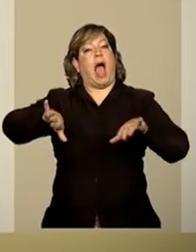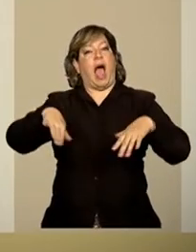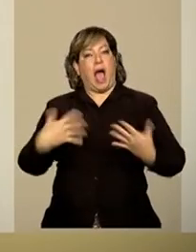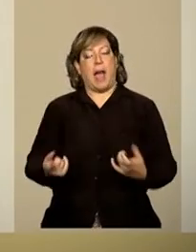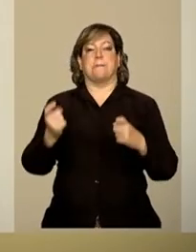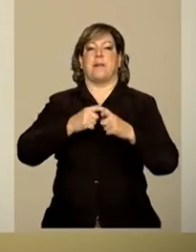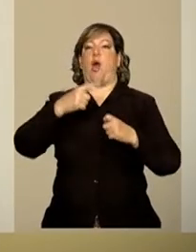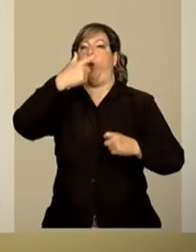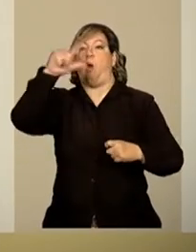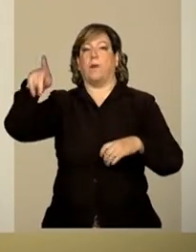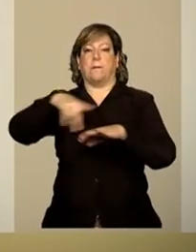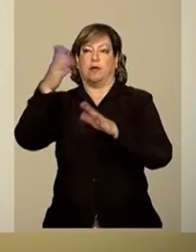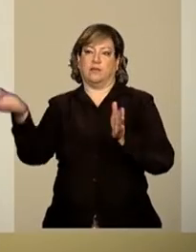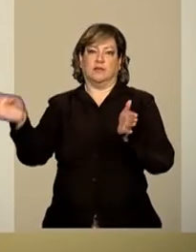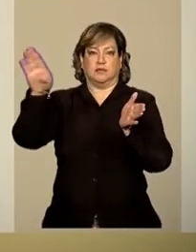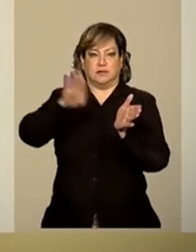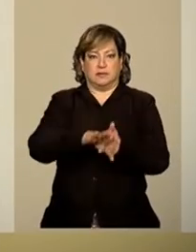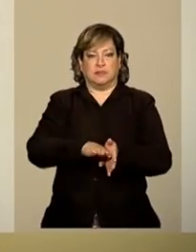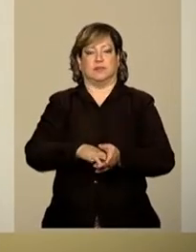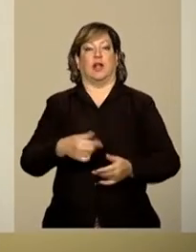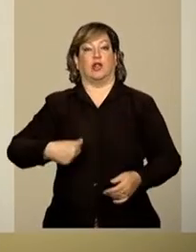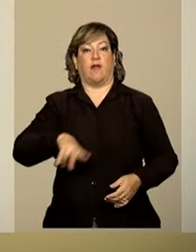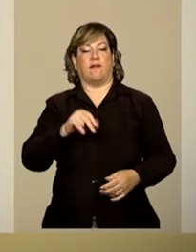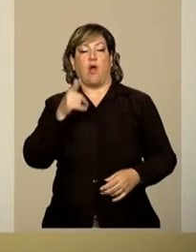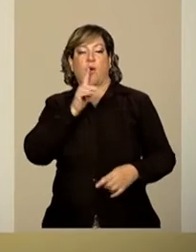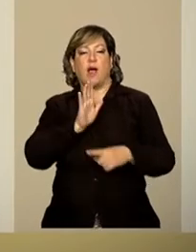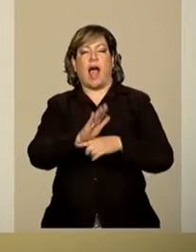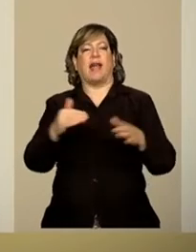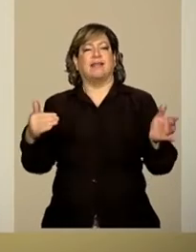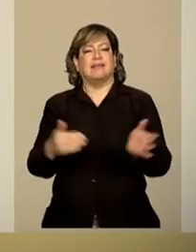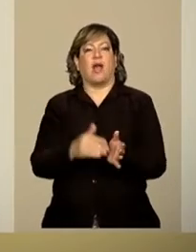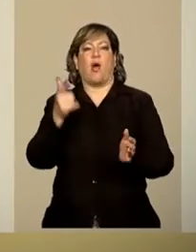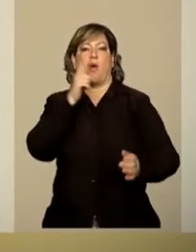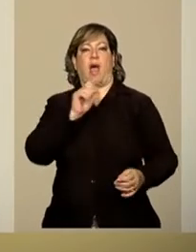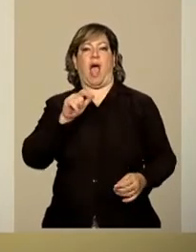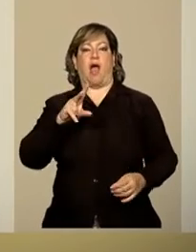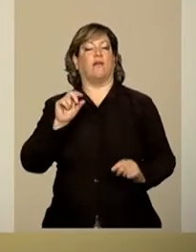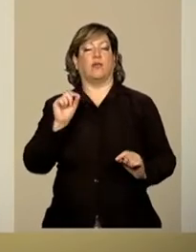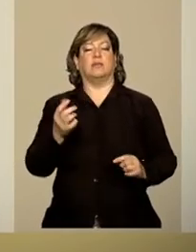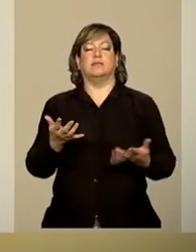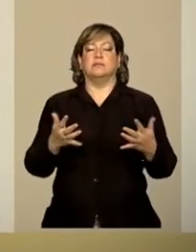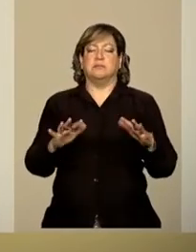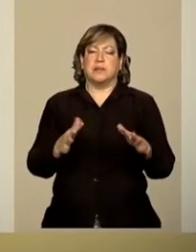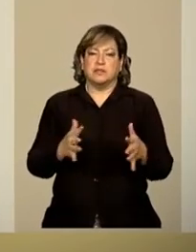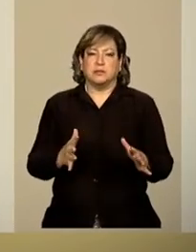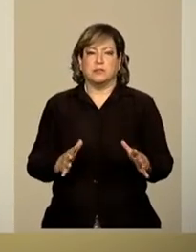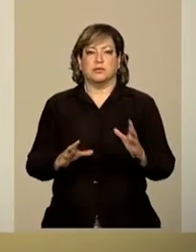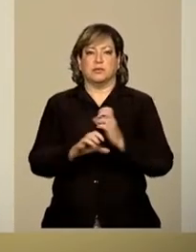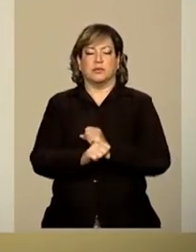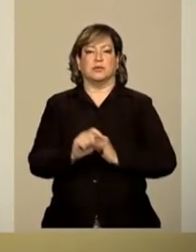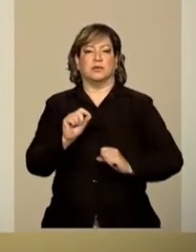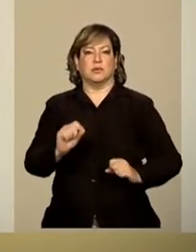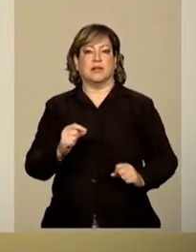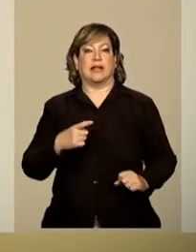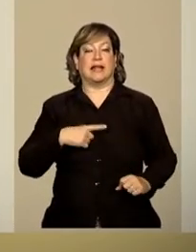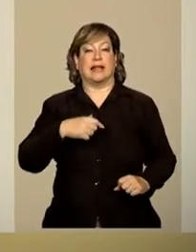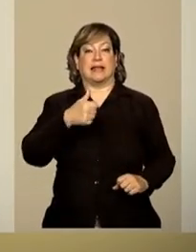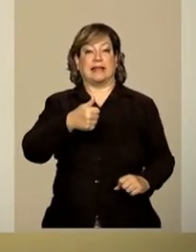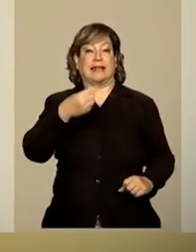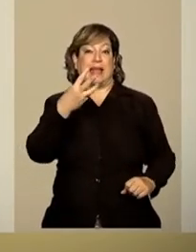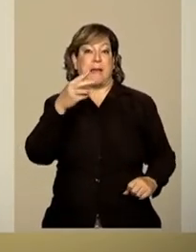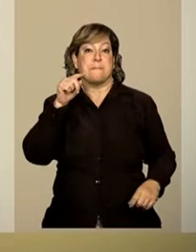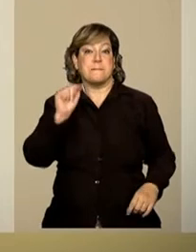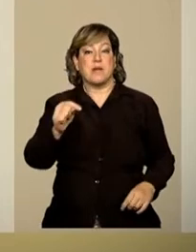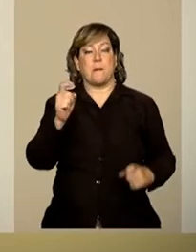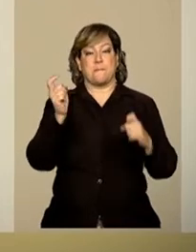continuar abrindo chamadas até atingir o nosso objetivo que é aproximadamente o de levar 13